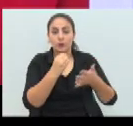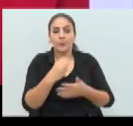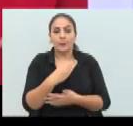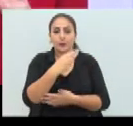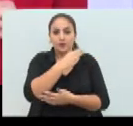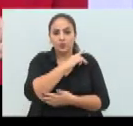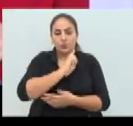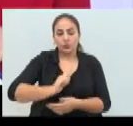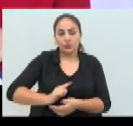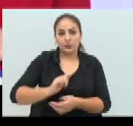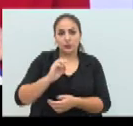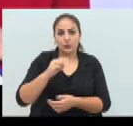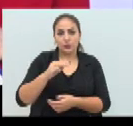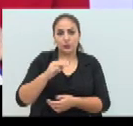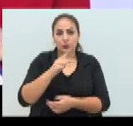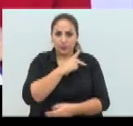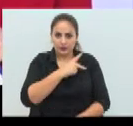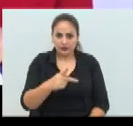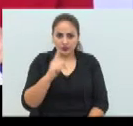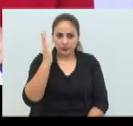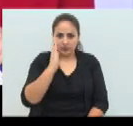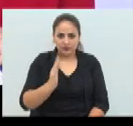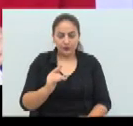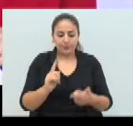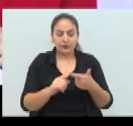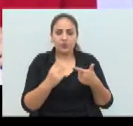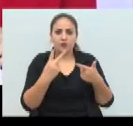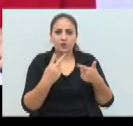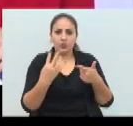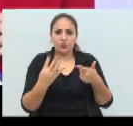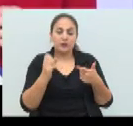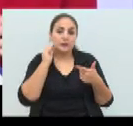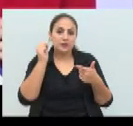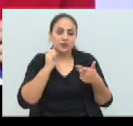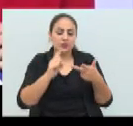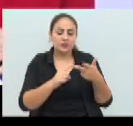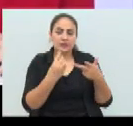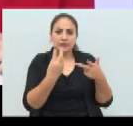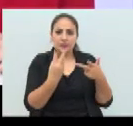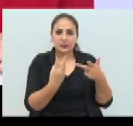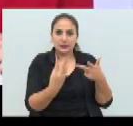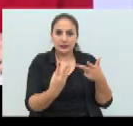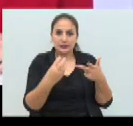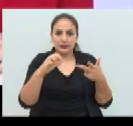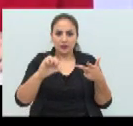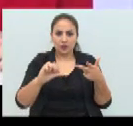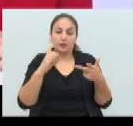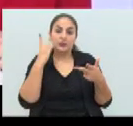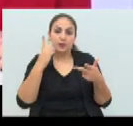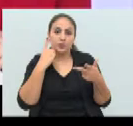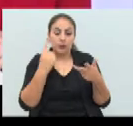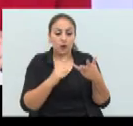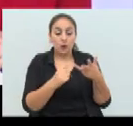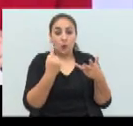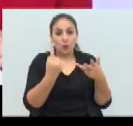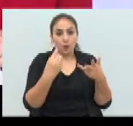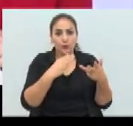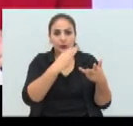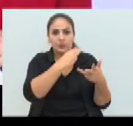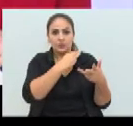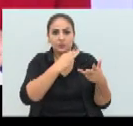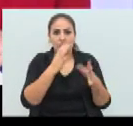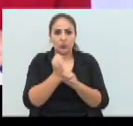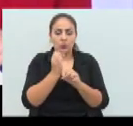Michel Temer, 24 senadores, 39 deputados, um ministro do Tribunal de Contas da União,